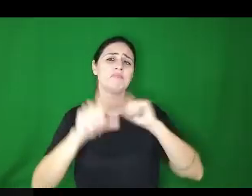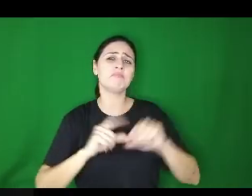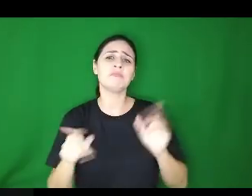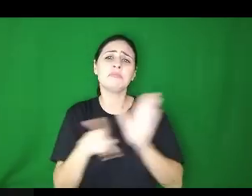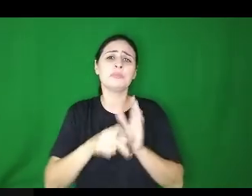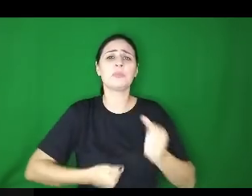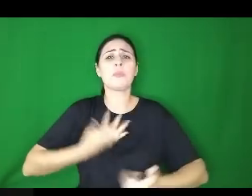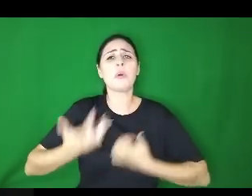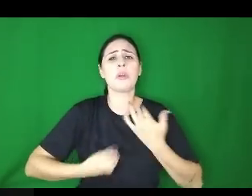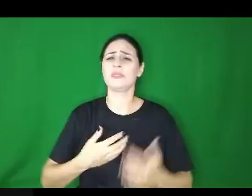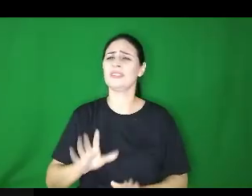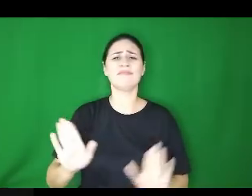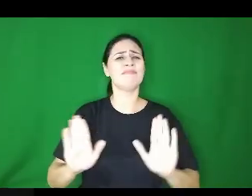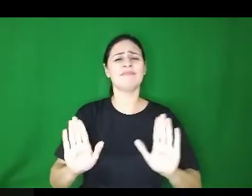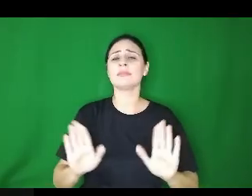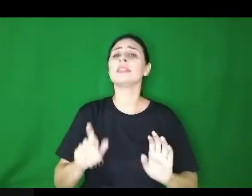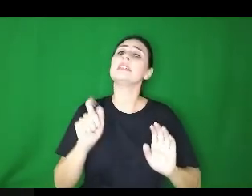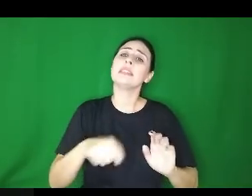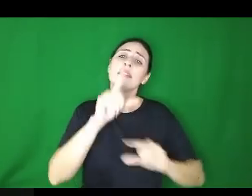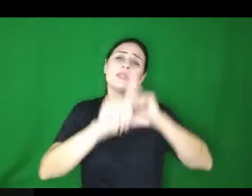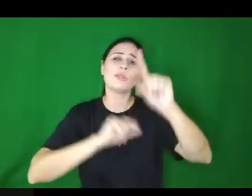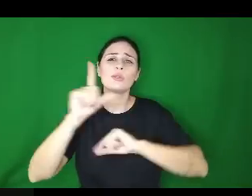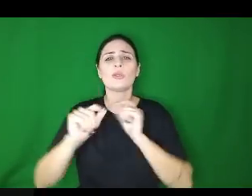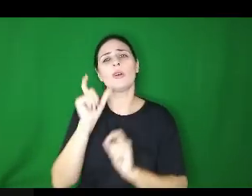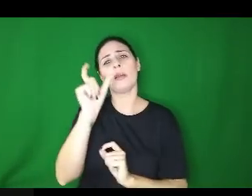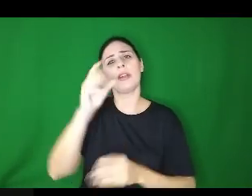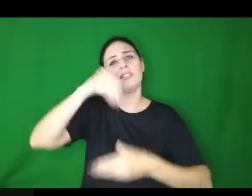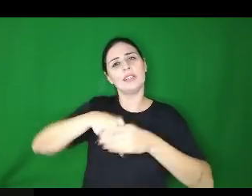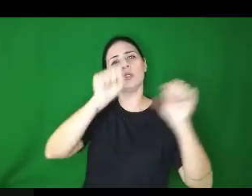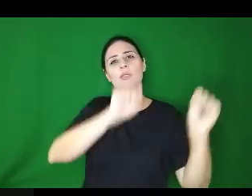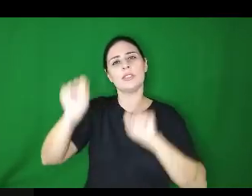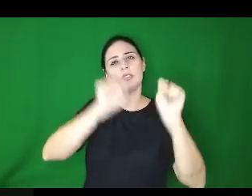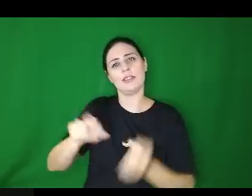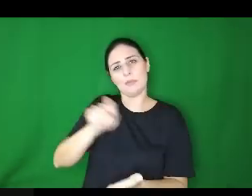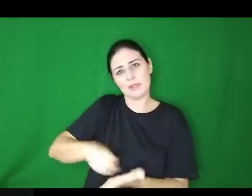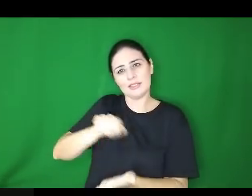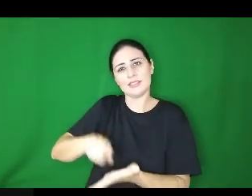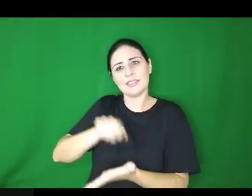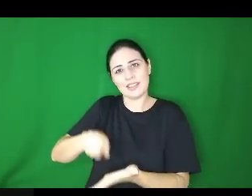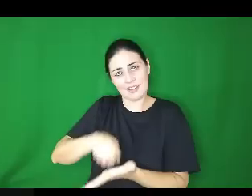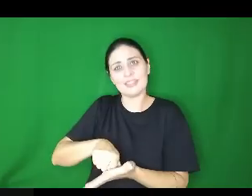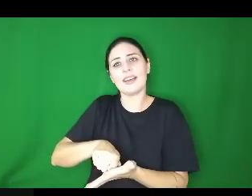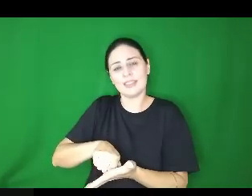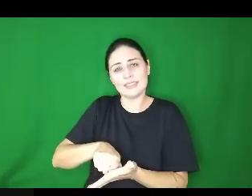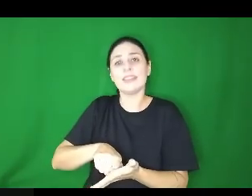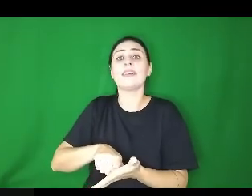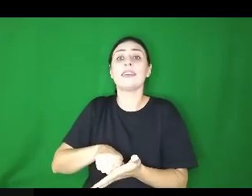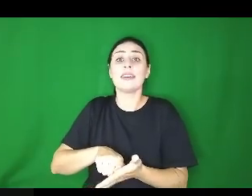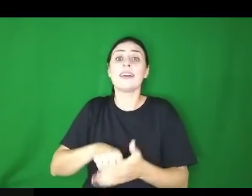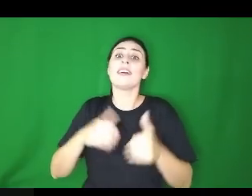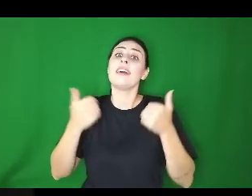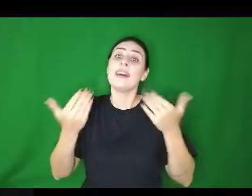né, trabalhar nesse sentido. Então, onde entra o letramento? Nas atividades, nesse momento, tá?